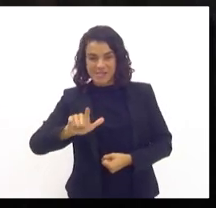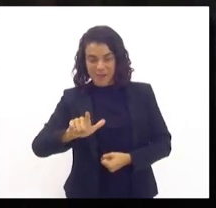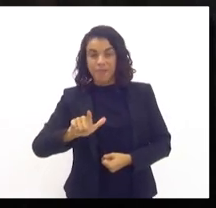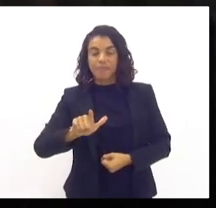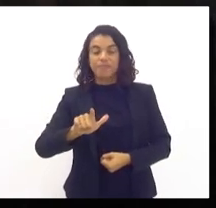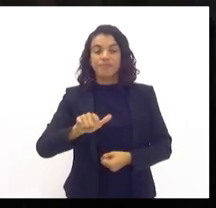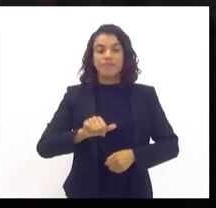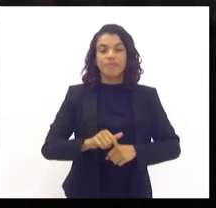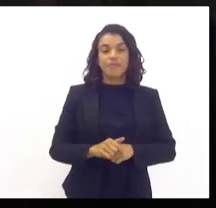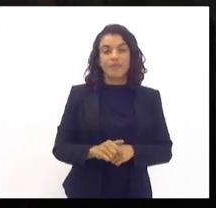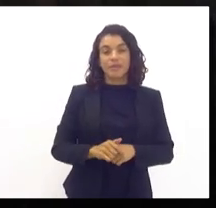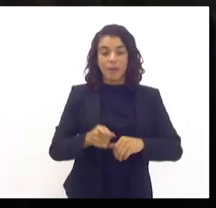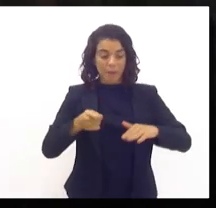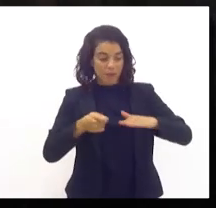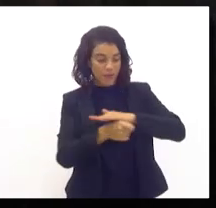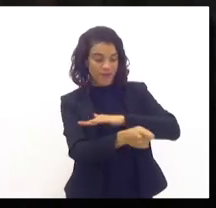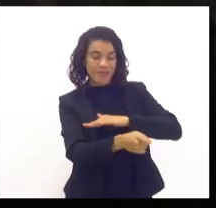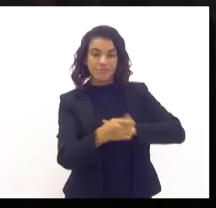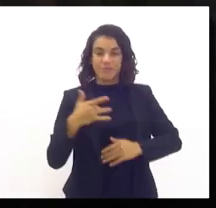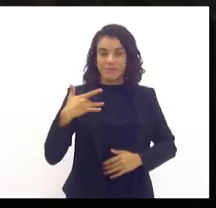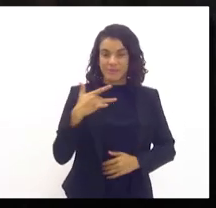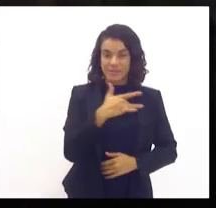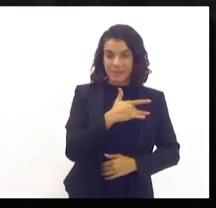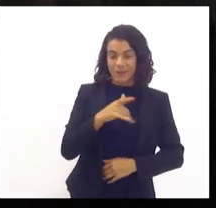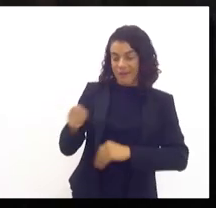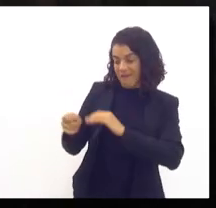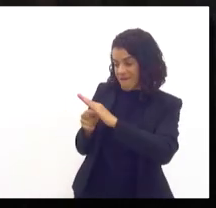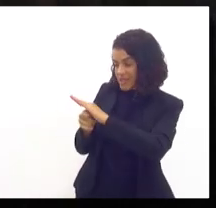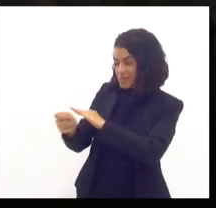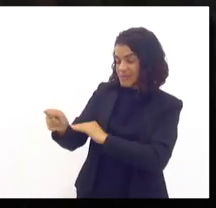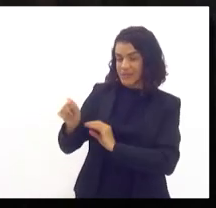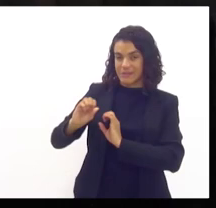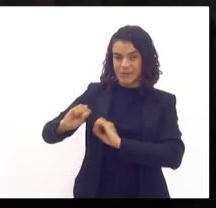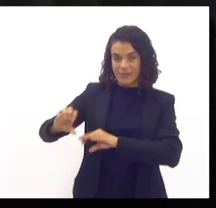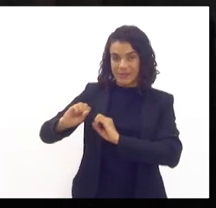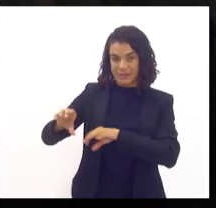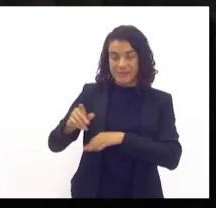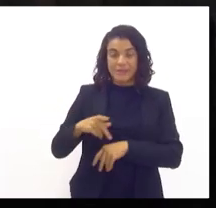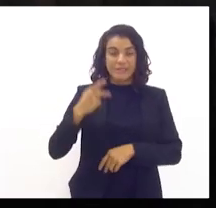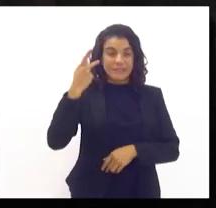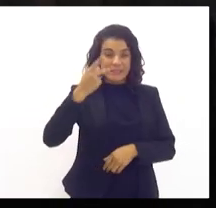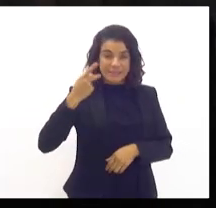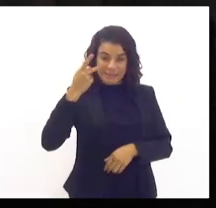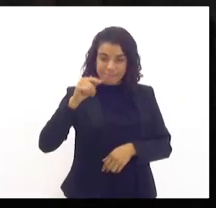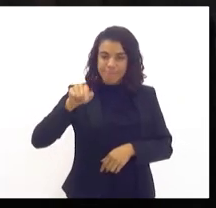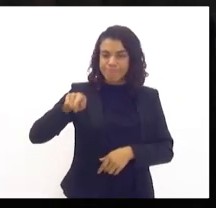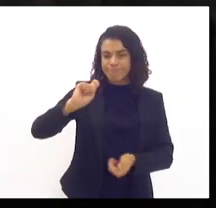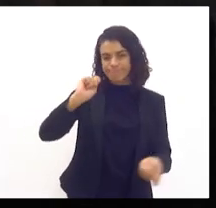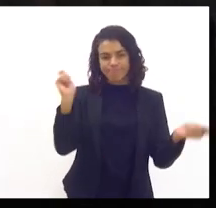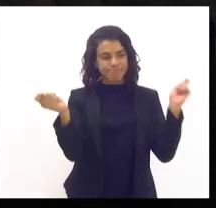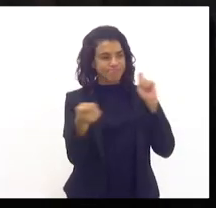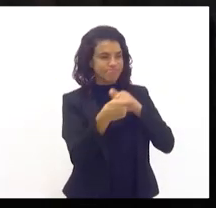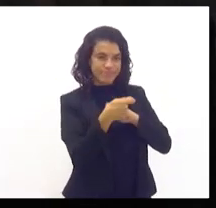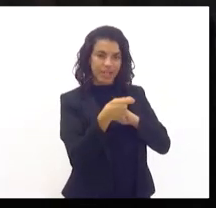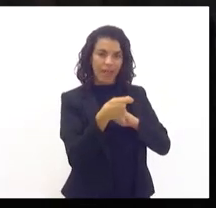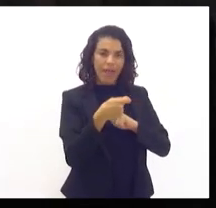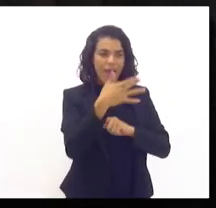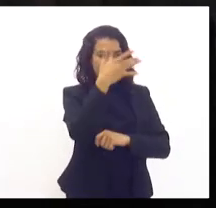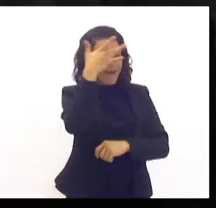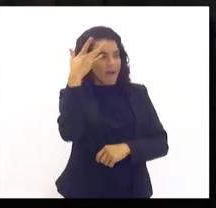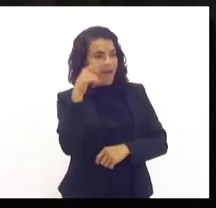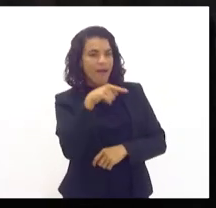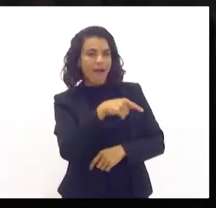do investimento em saúde e educação. Essa política virou alvo dos entreguistas